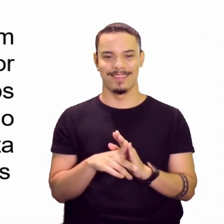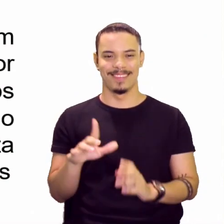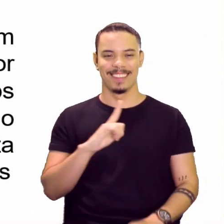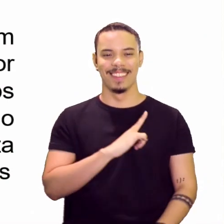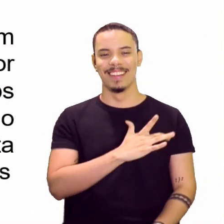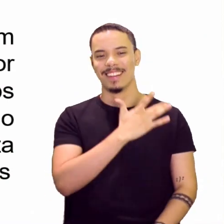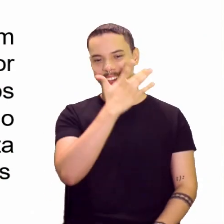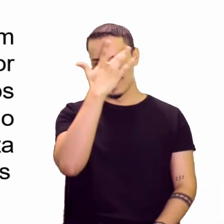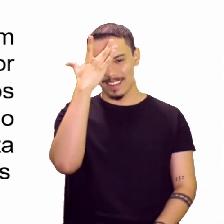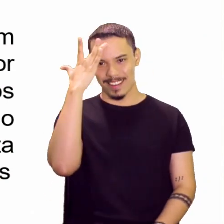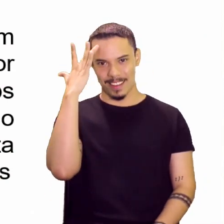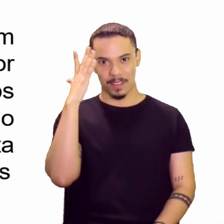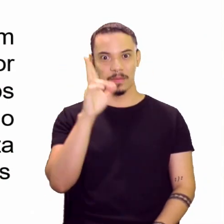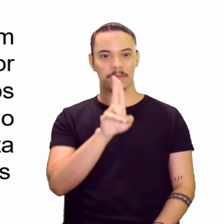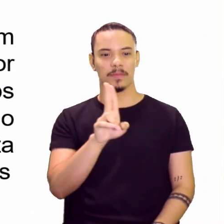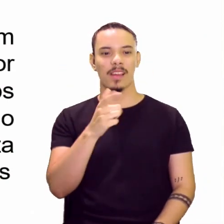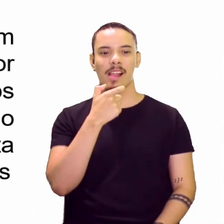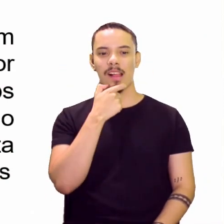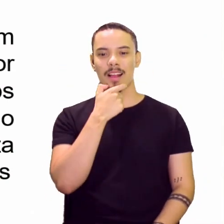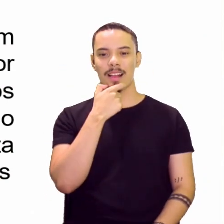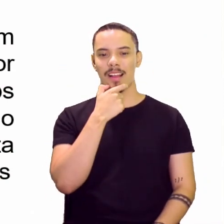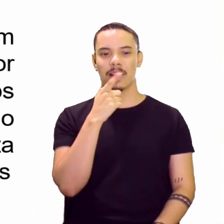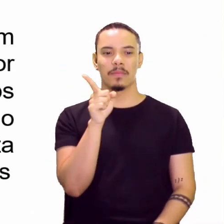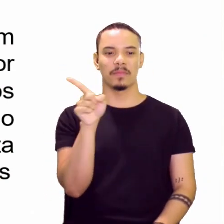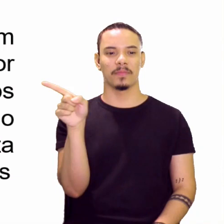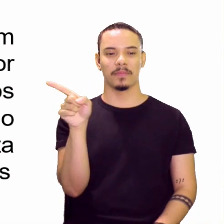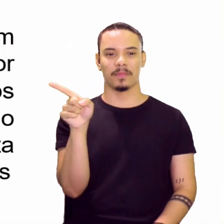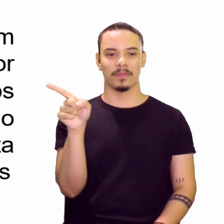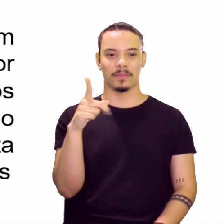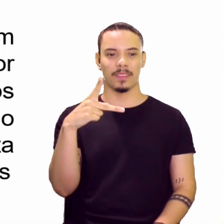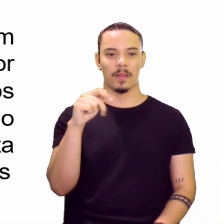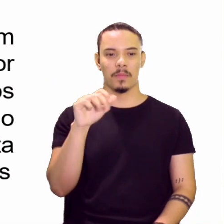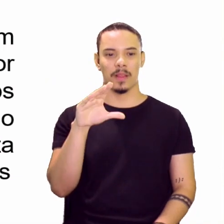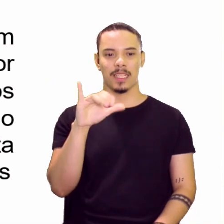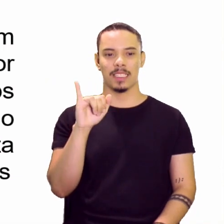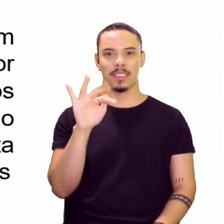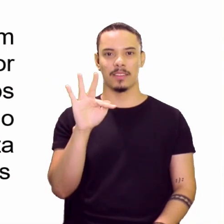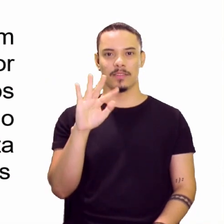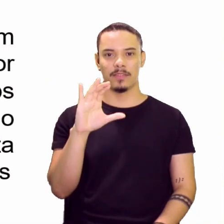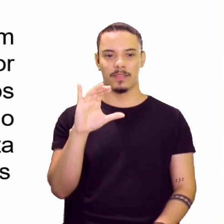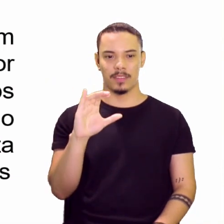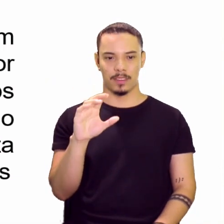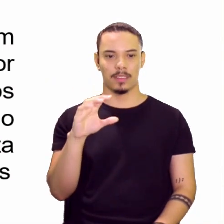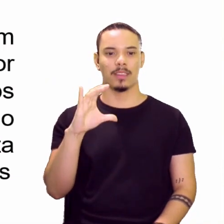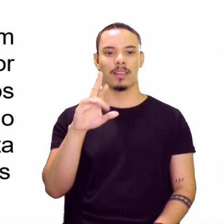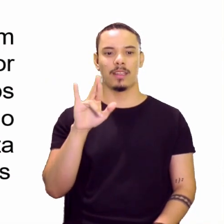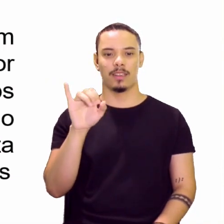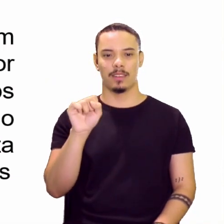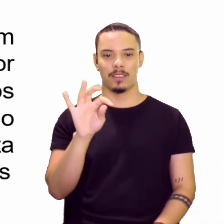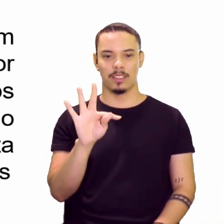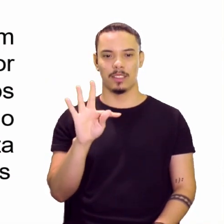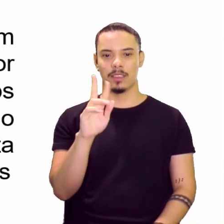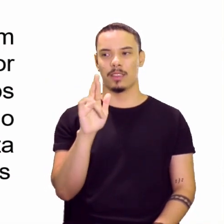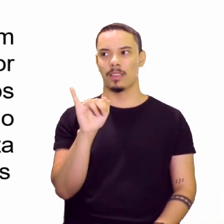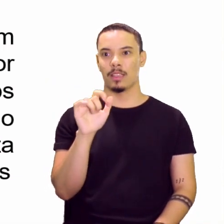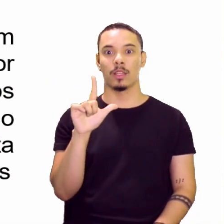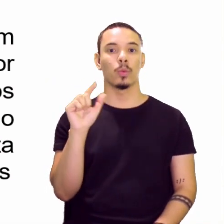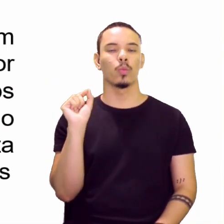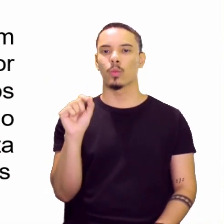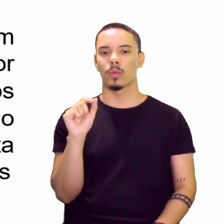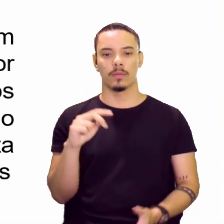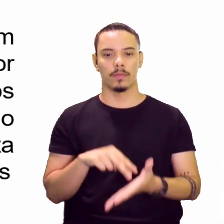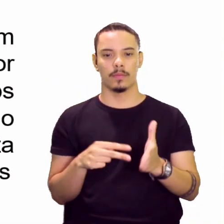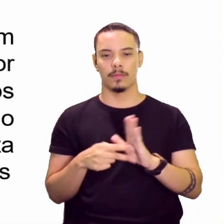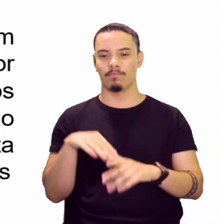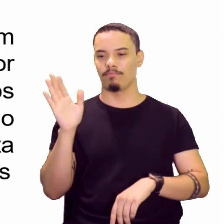coisa... Eu acho que isso é coisa de americano. Nós somos americanos, né? Que é de